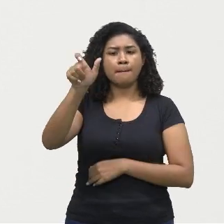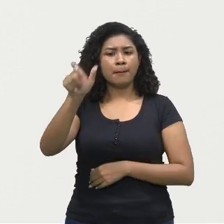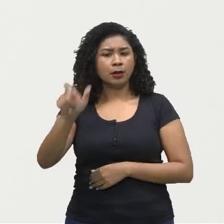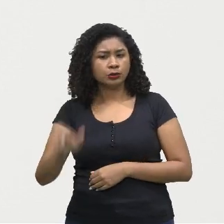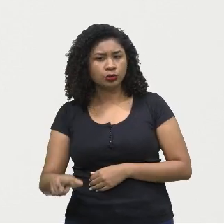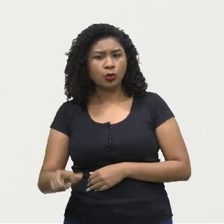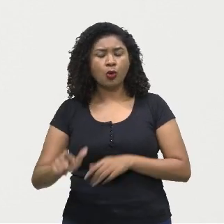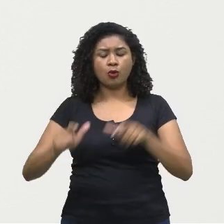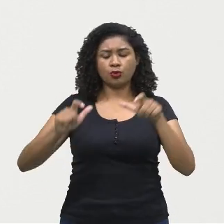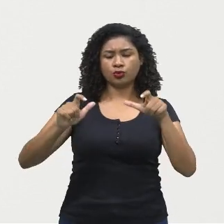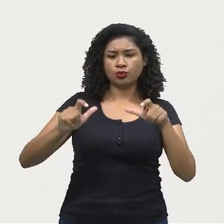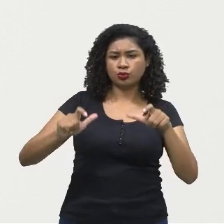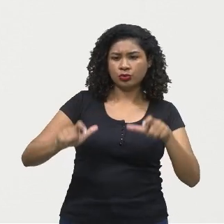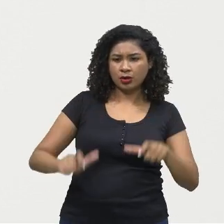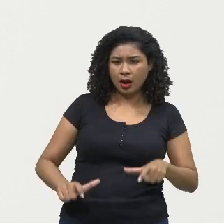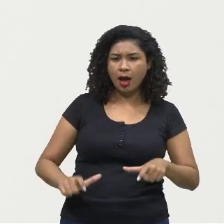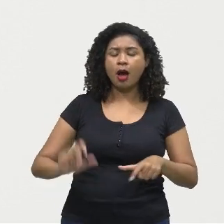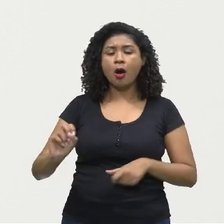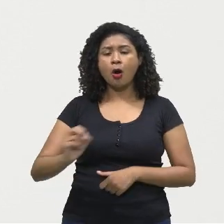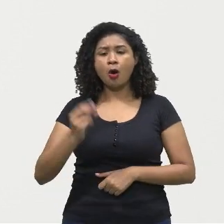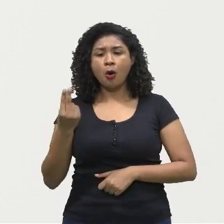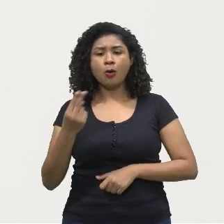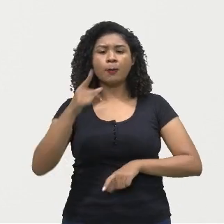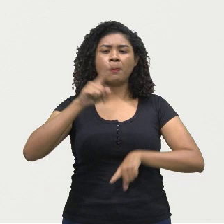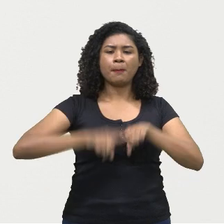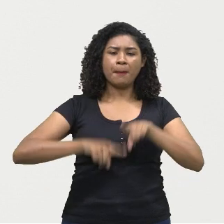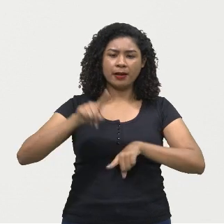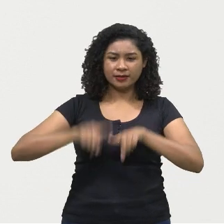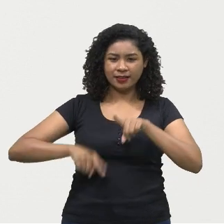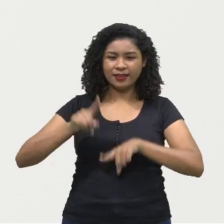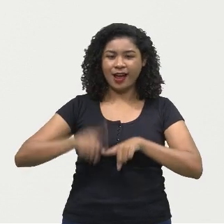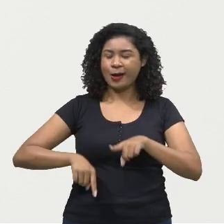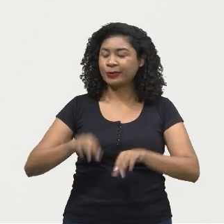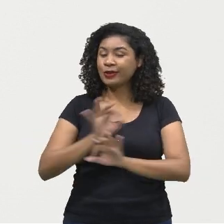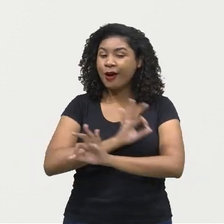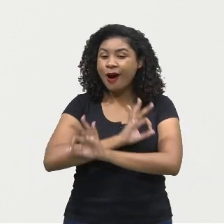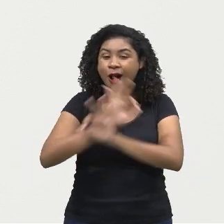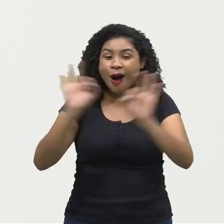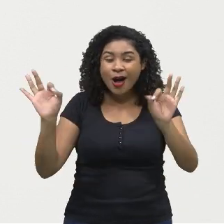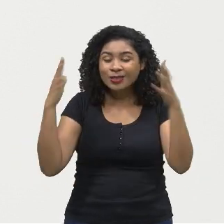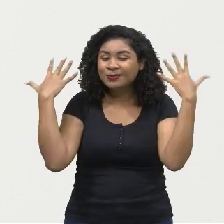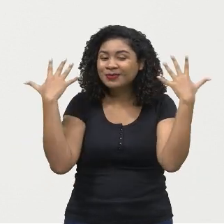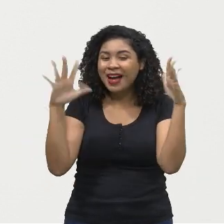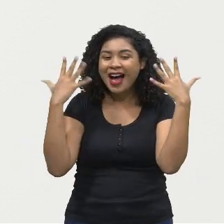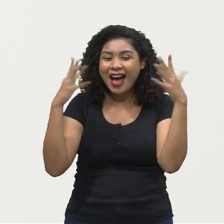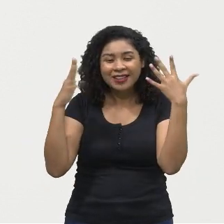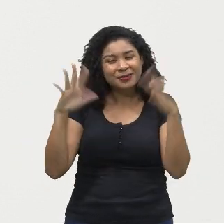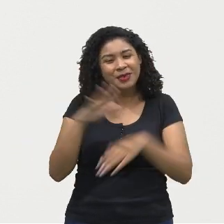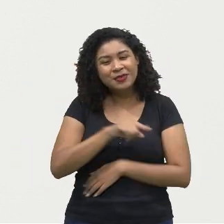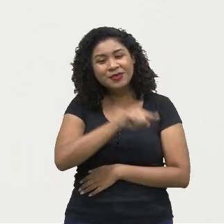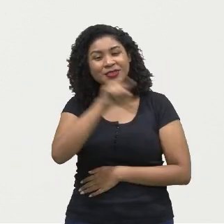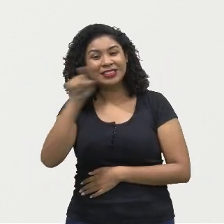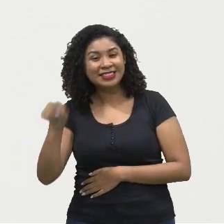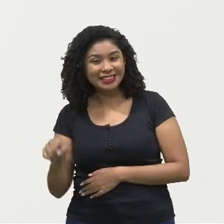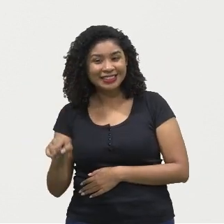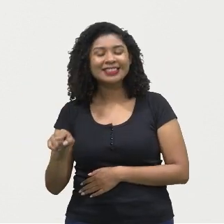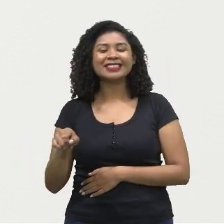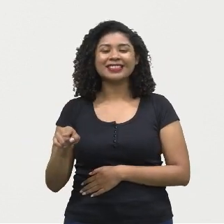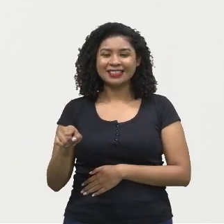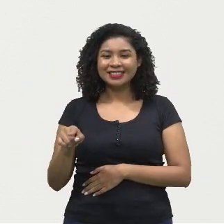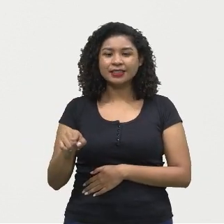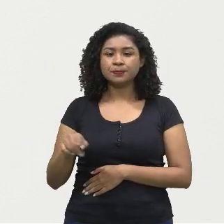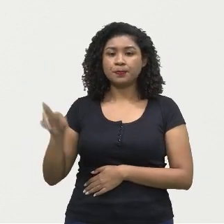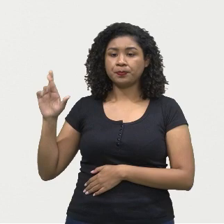um lugar, uma pessoa, um objeto. Perfeito, amores! Parabéns aos nossos queridos aí.